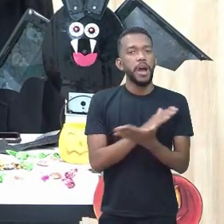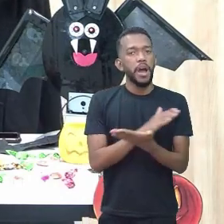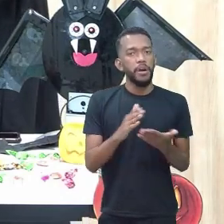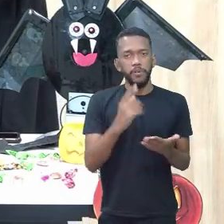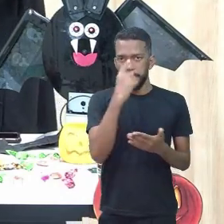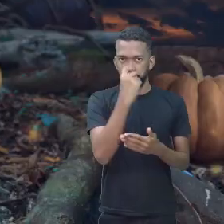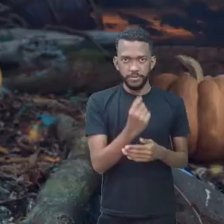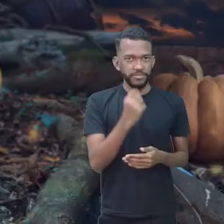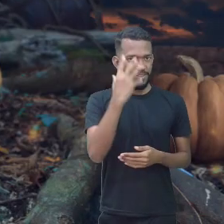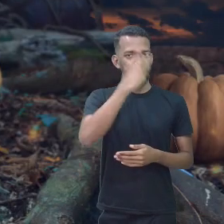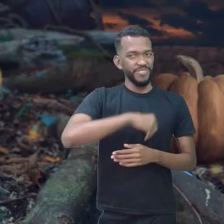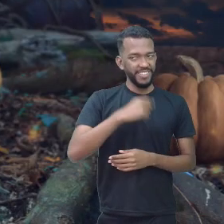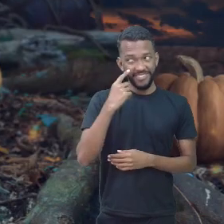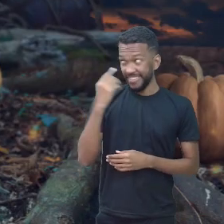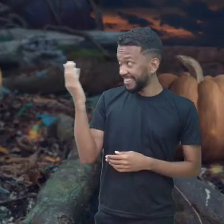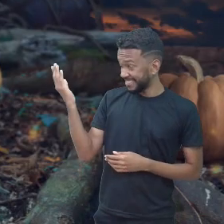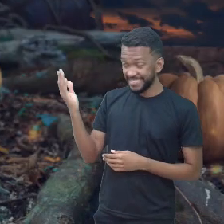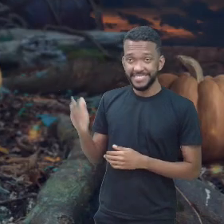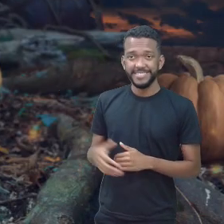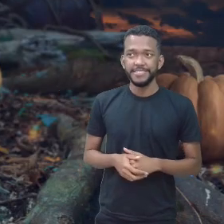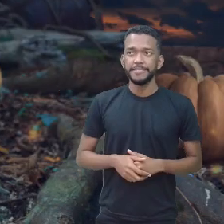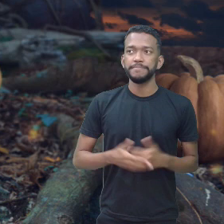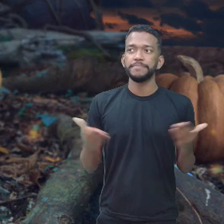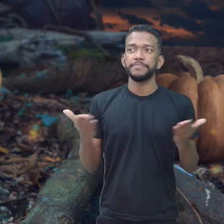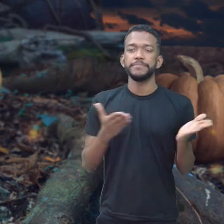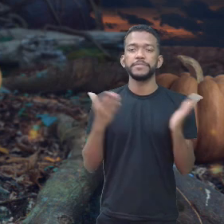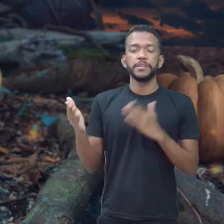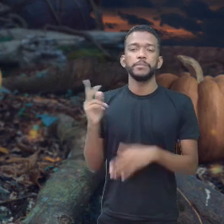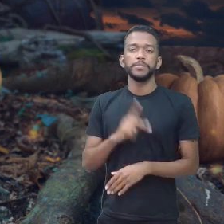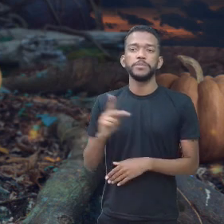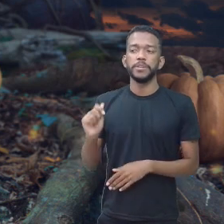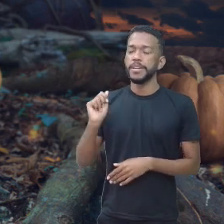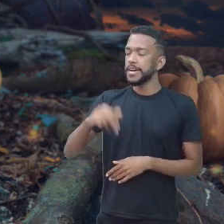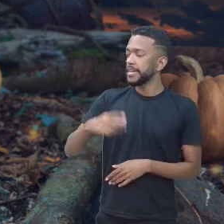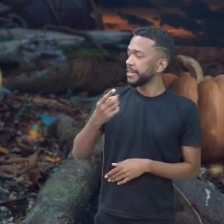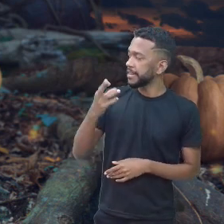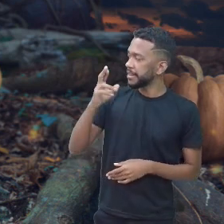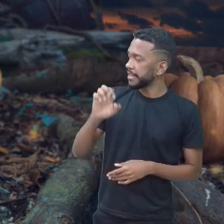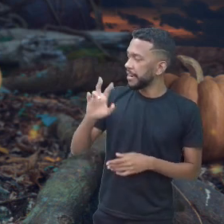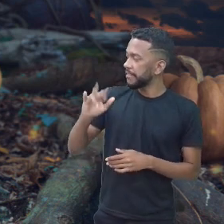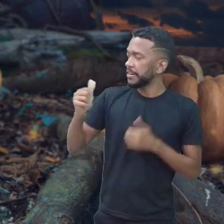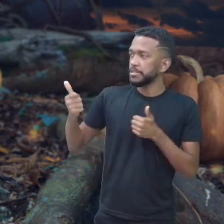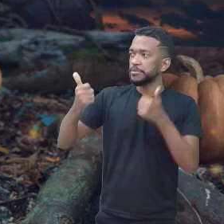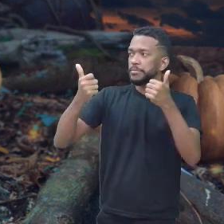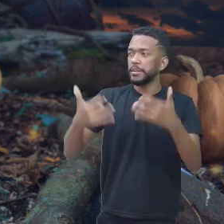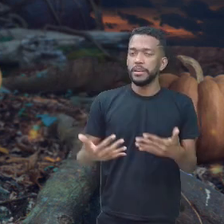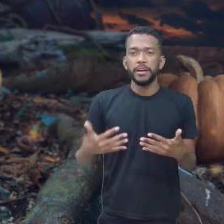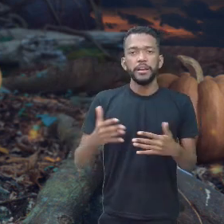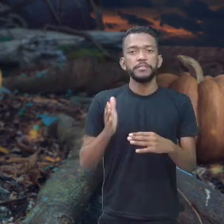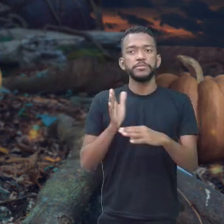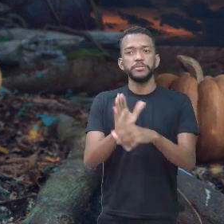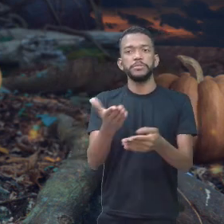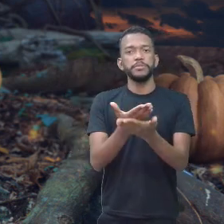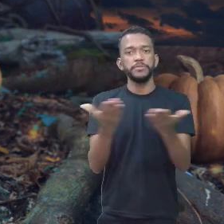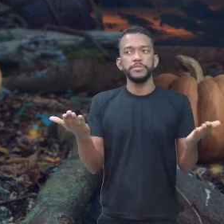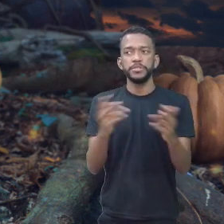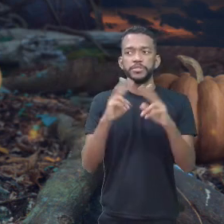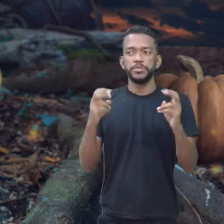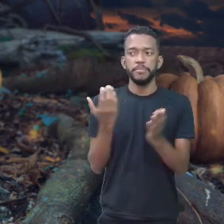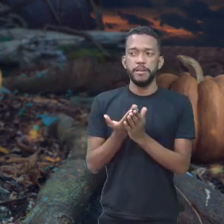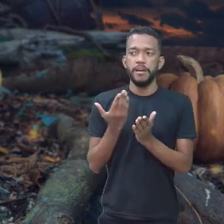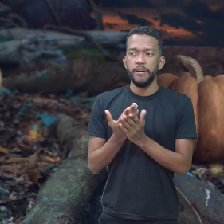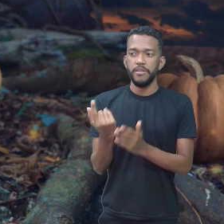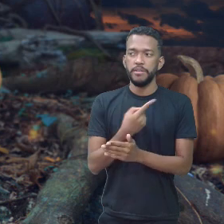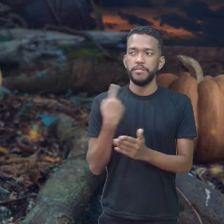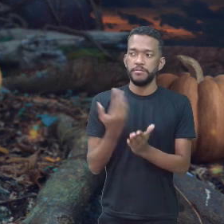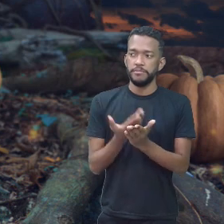tá. Eu vou deixar a palavra agora com o professor André Riceliano, que vai vir dar a contribuição dele sobre essa aula de Halloween aqui